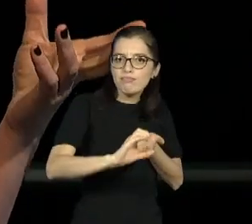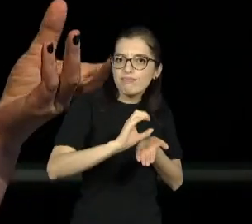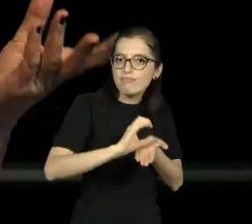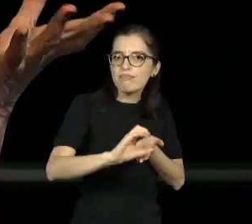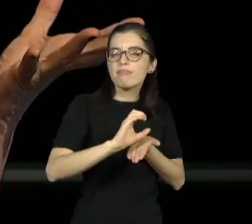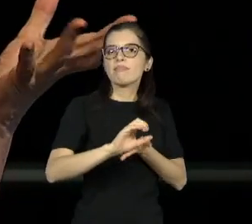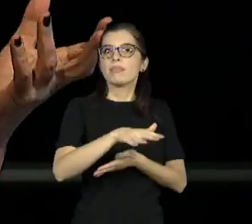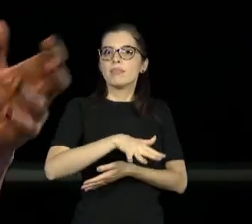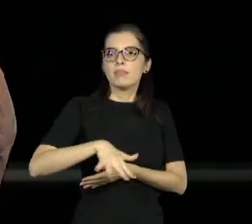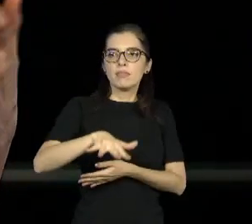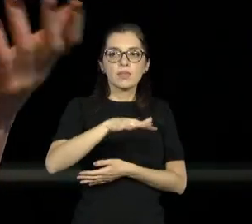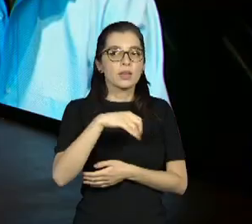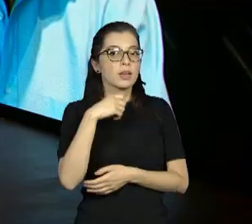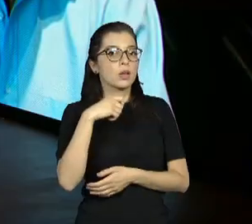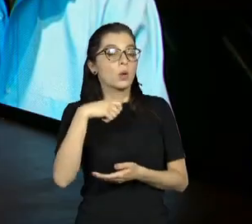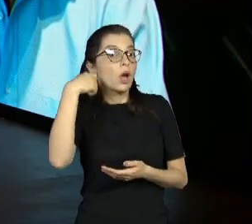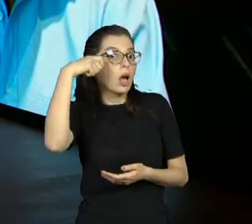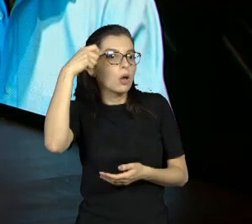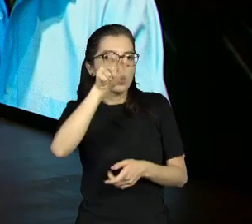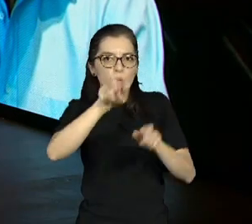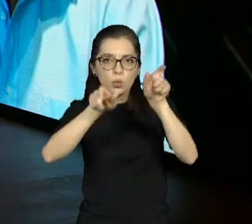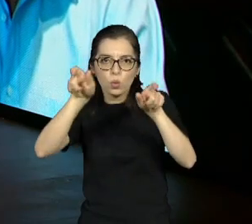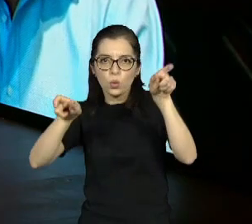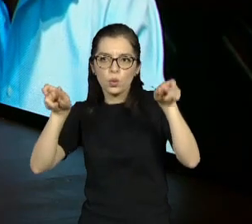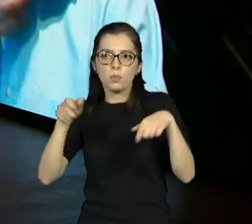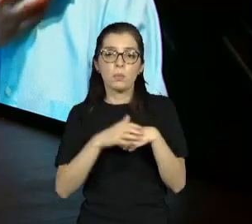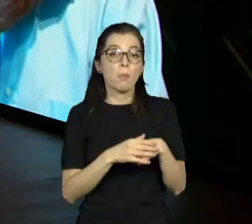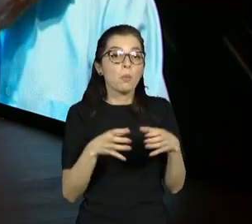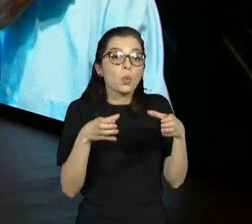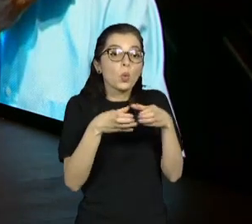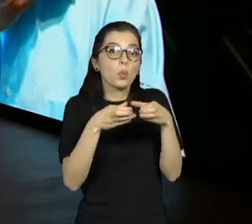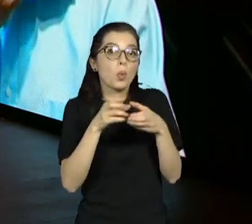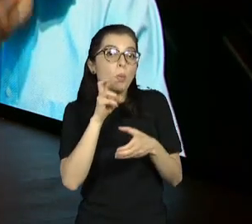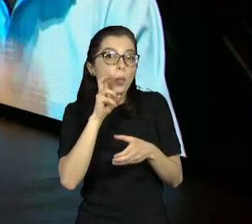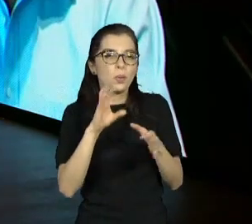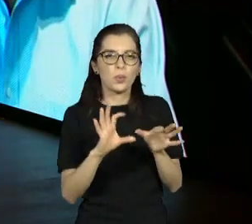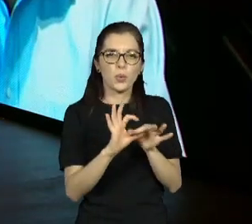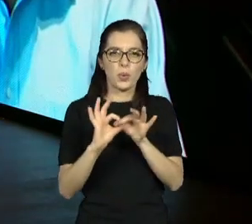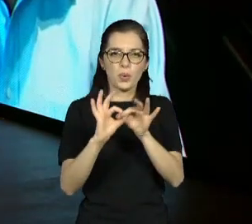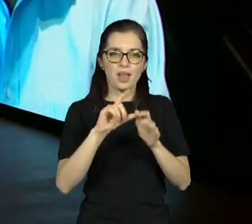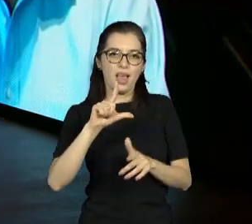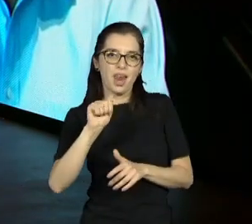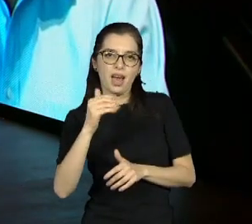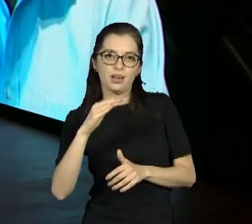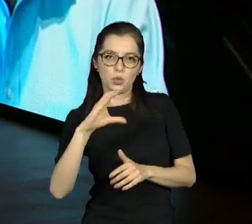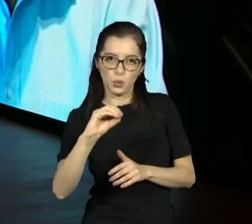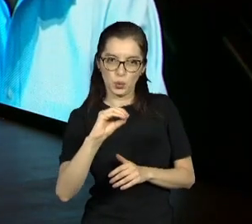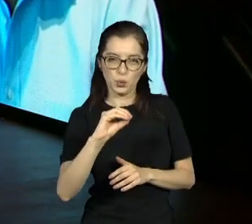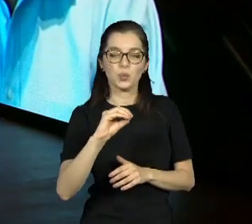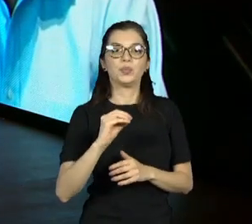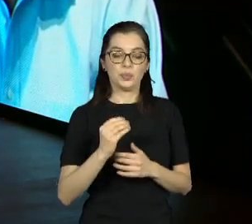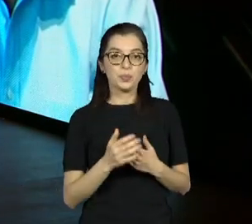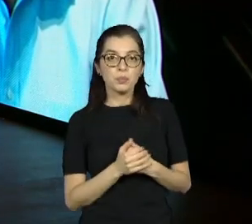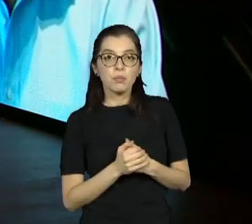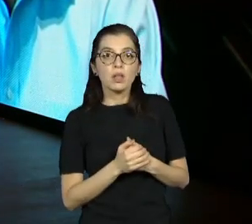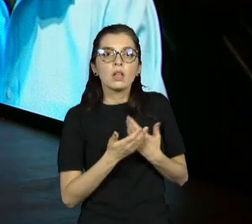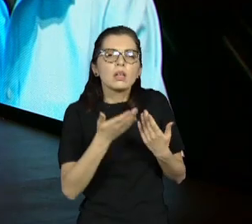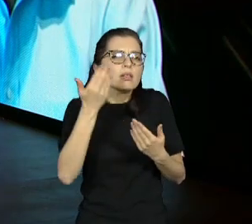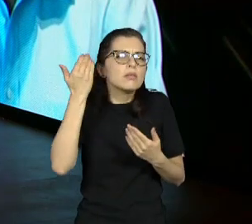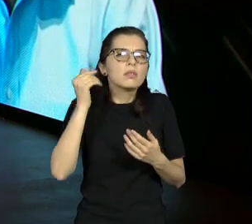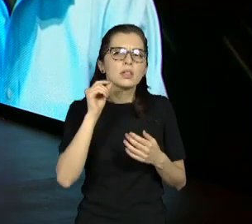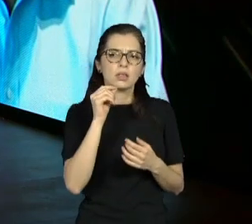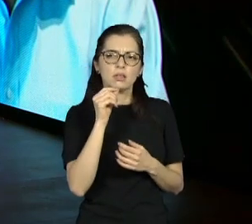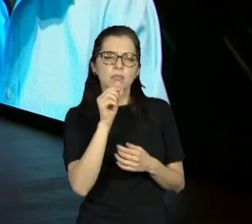da Mônica Laços, que é um sucesso, né? Mas você foi reticente por muitos anos em ver seus personagens